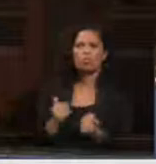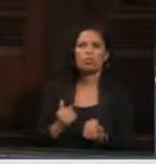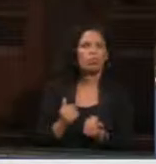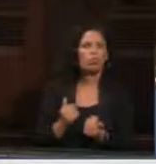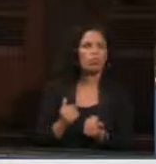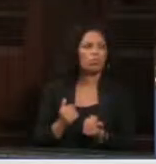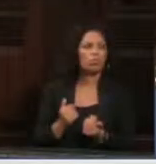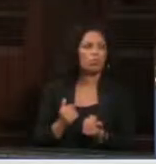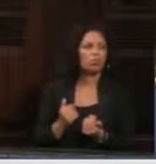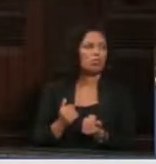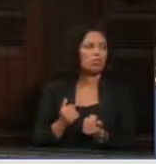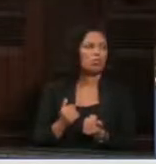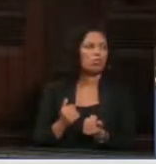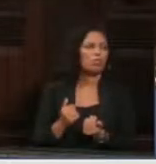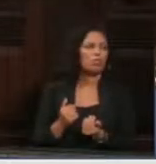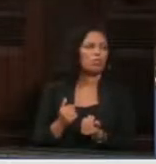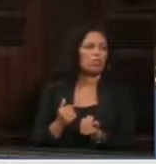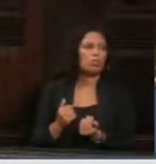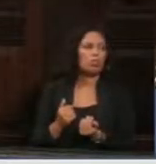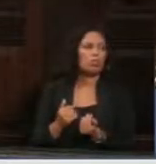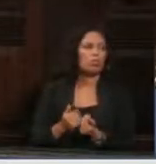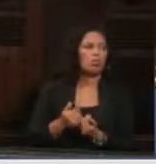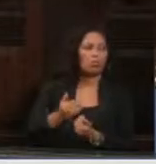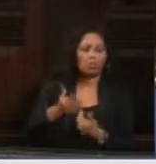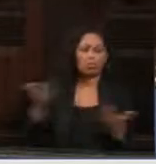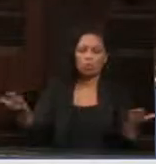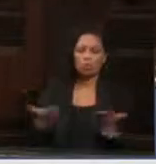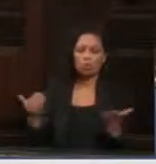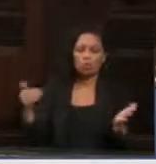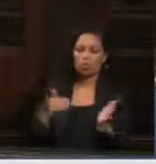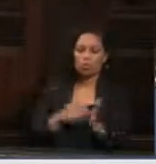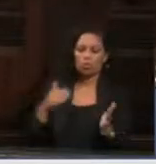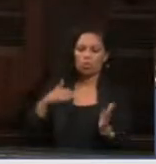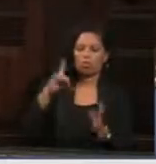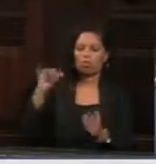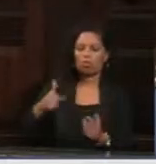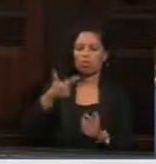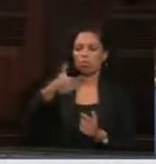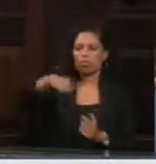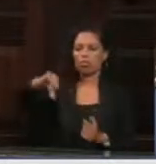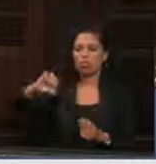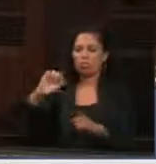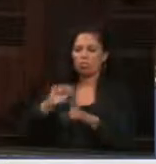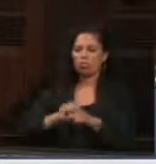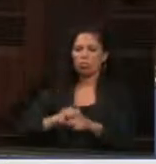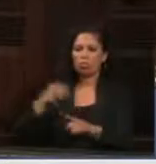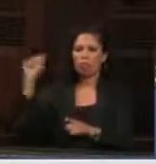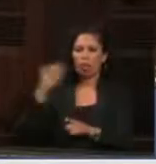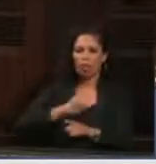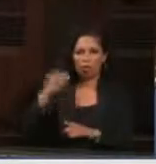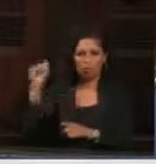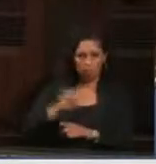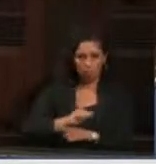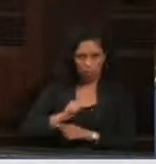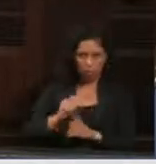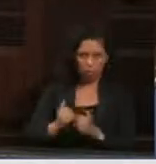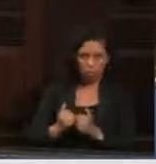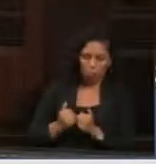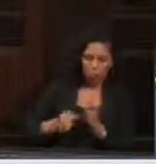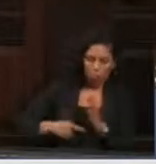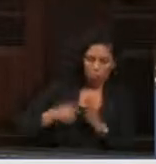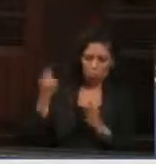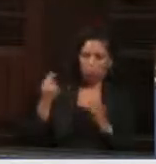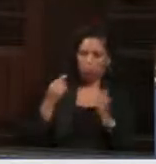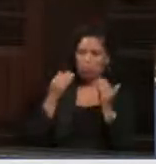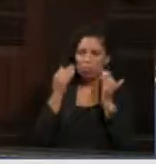está estará aberto ao público desde hoje até 29 de abril é a primeira exposição feita pelo museu nacional depois do